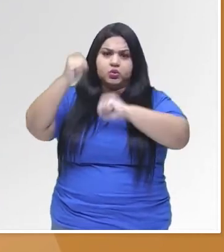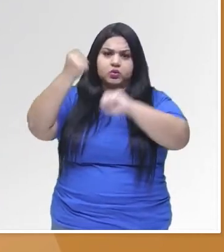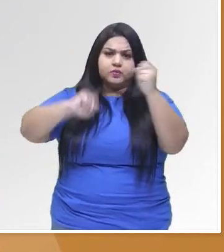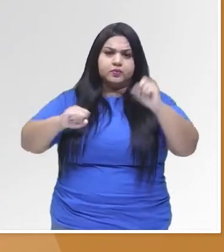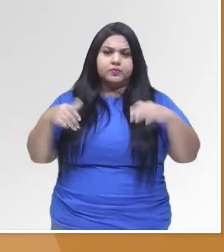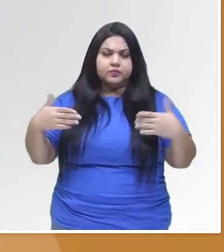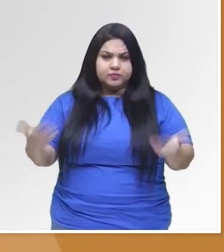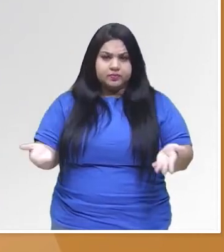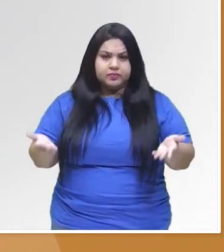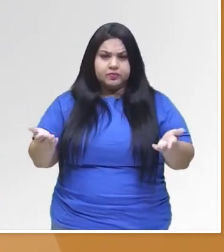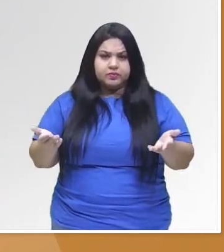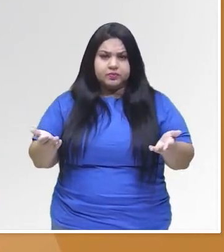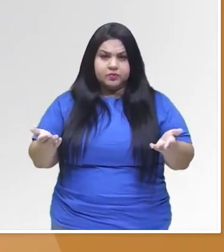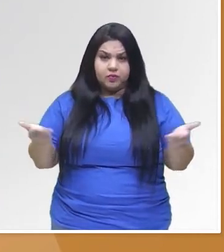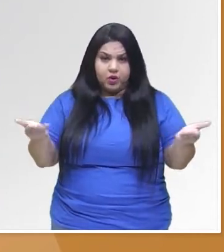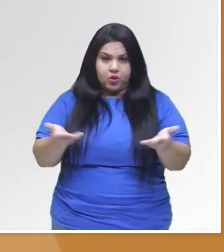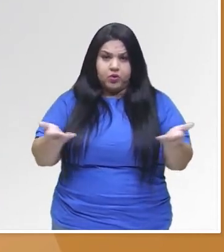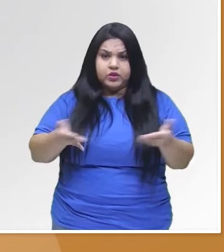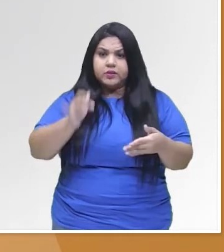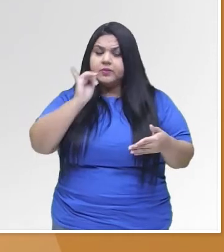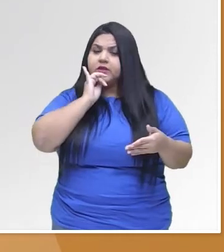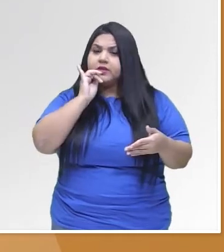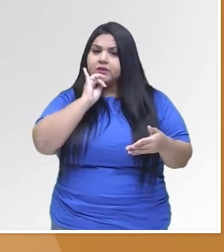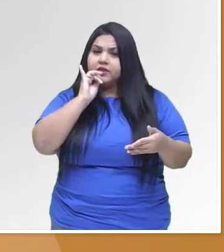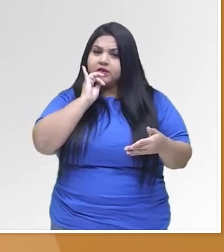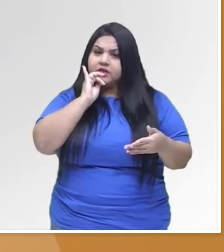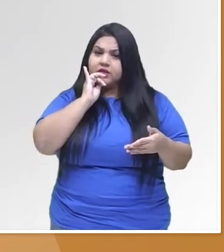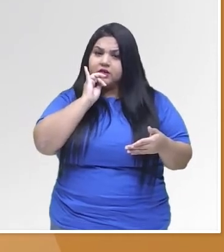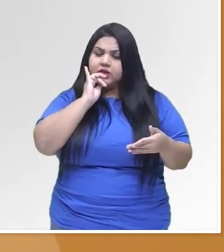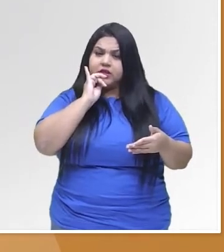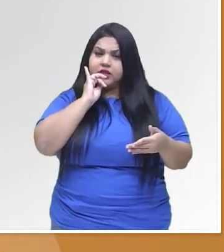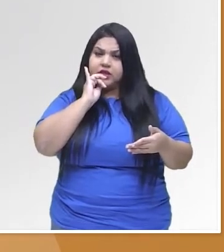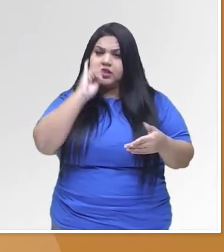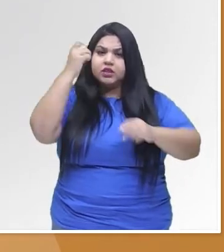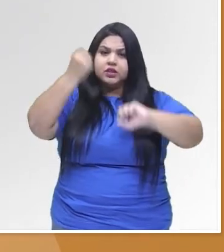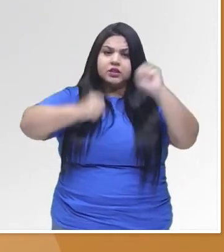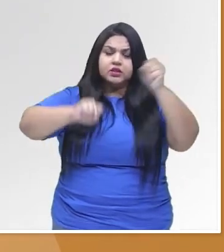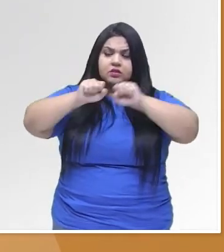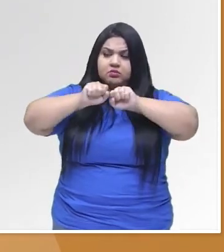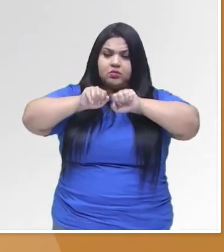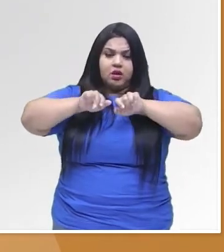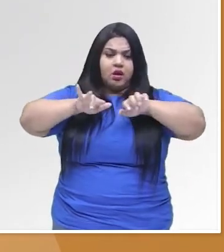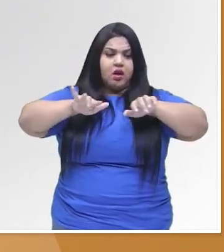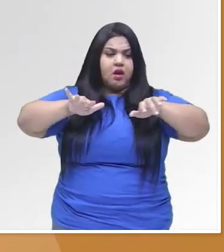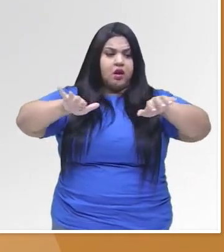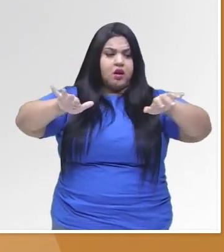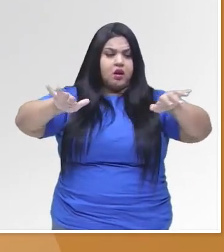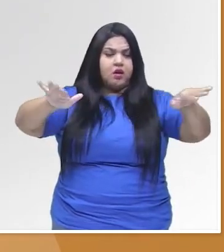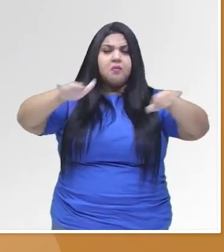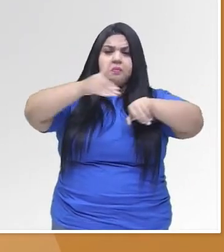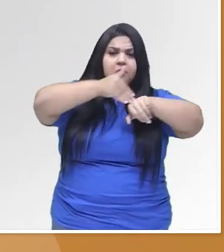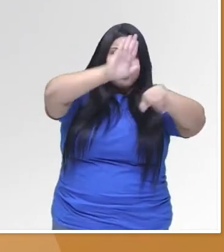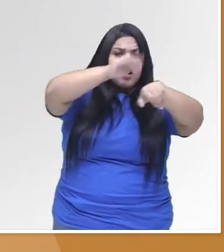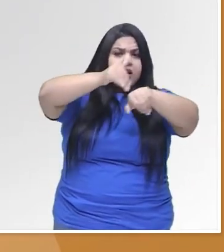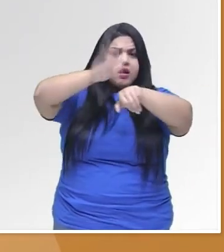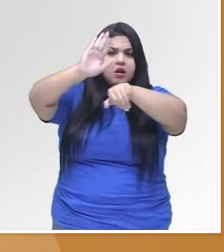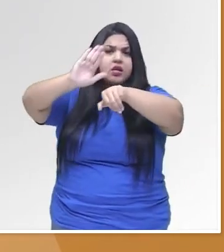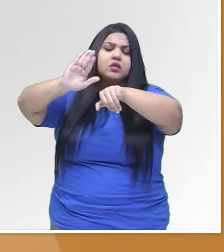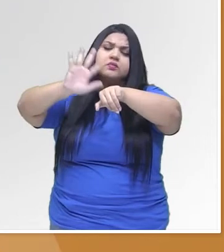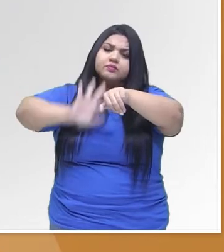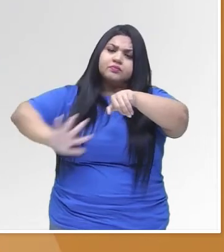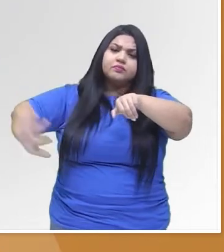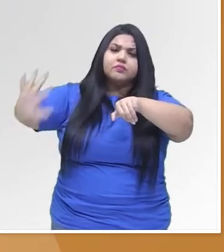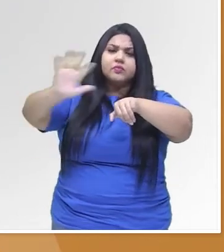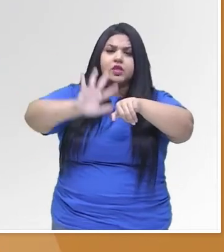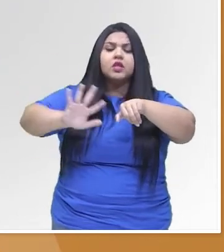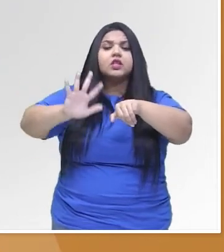tá? E hoje, por exemplo, essas indústrias estão se espalhando cada vez mais pela região e